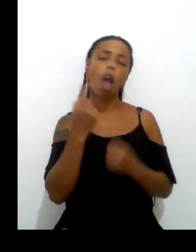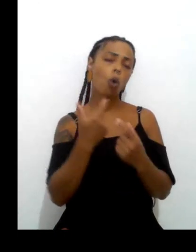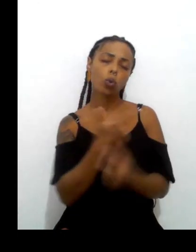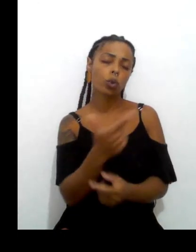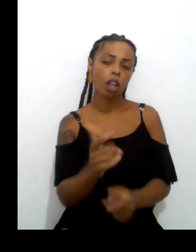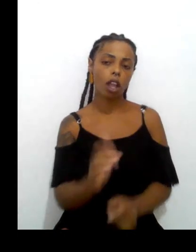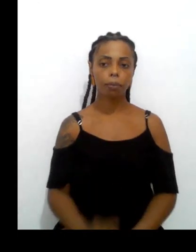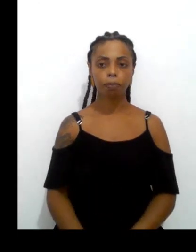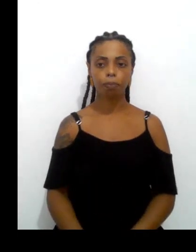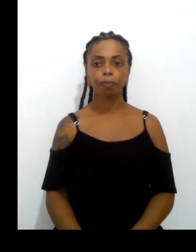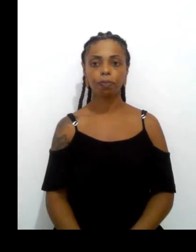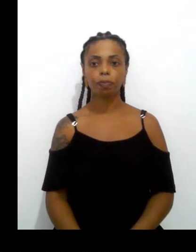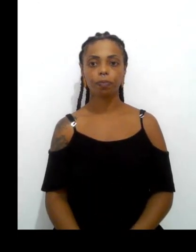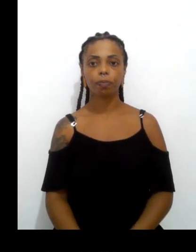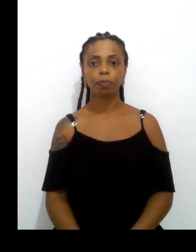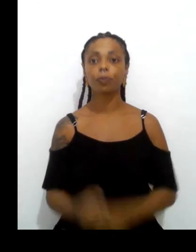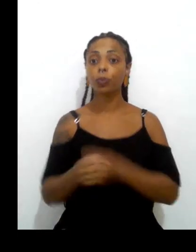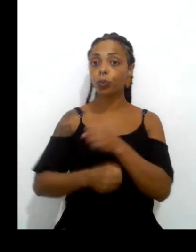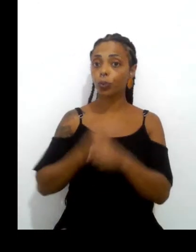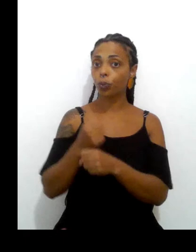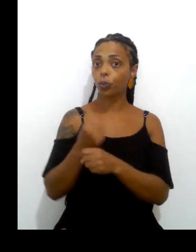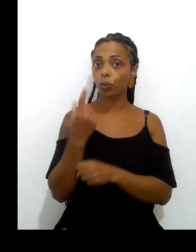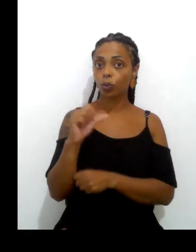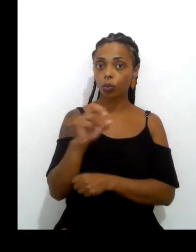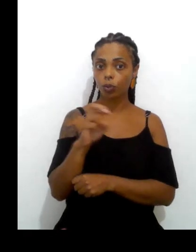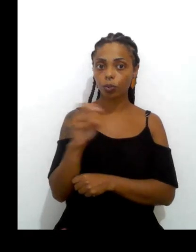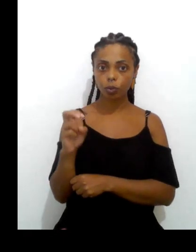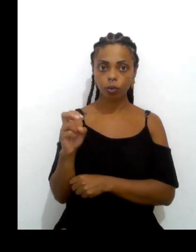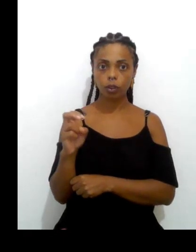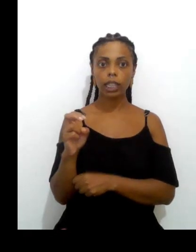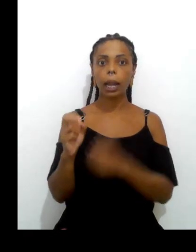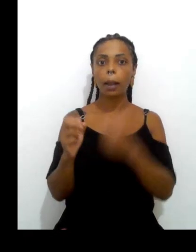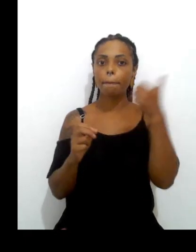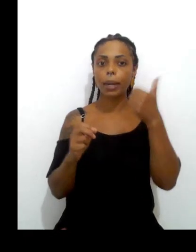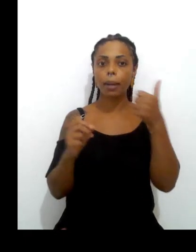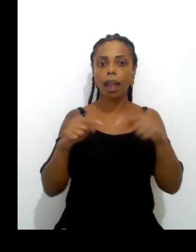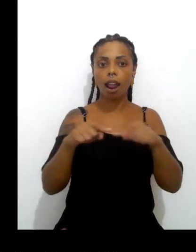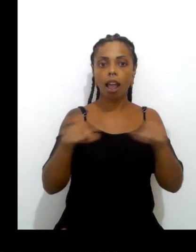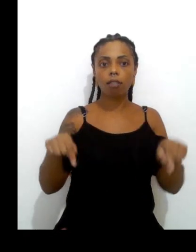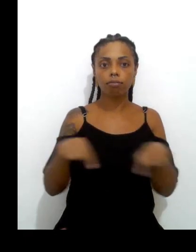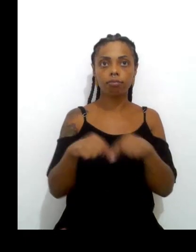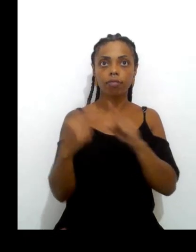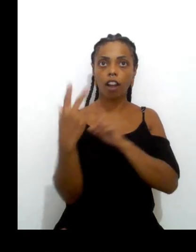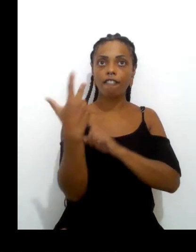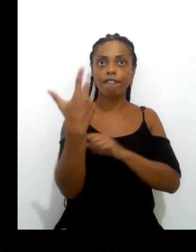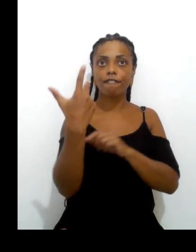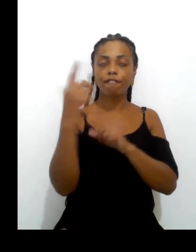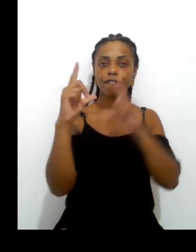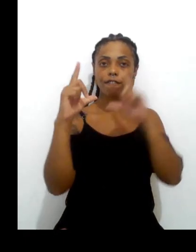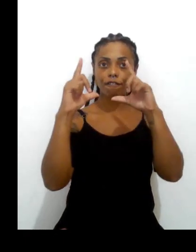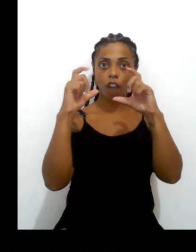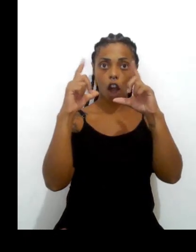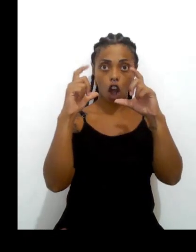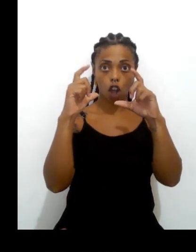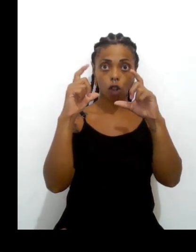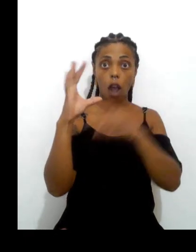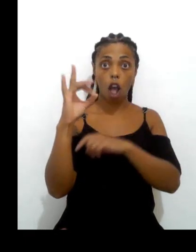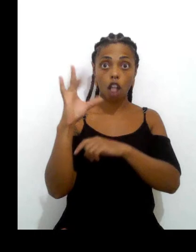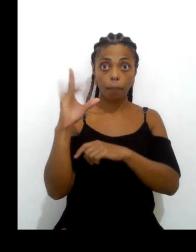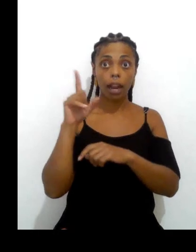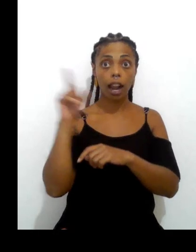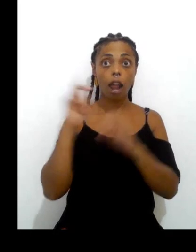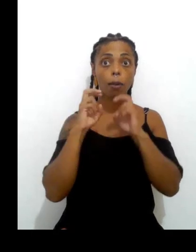em 1955 a primeira cabine automática de fotos apareceu no metrô de Londres na estação